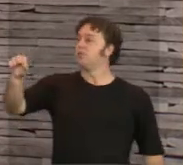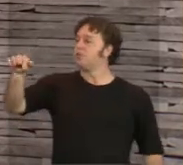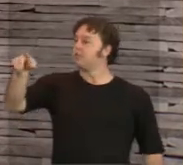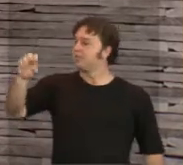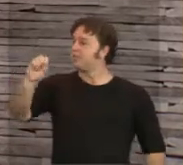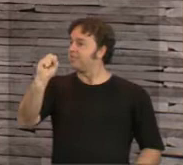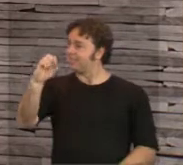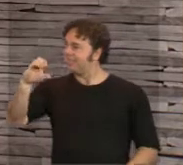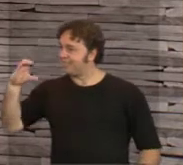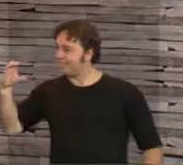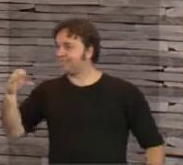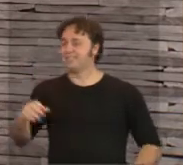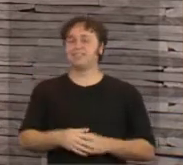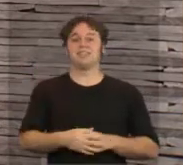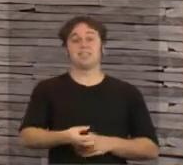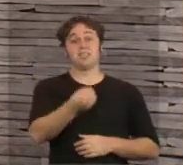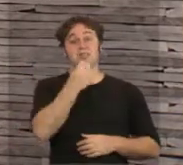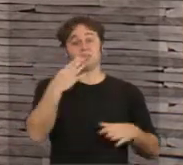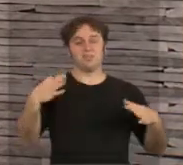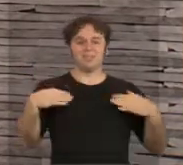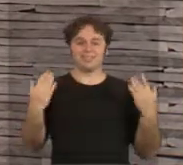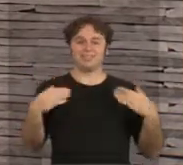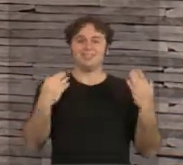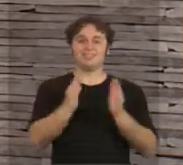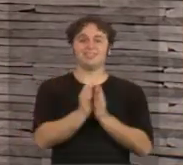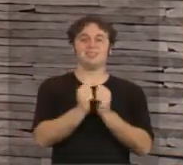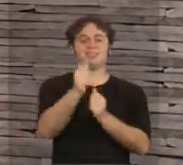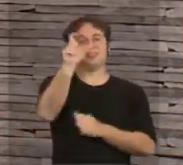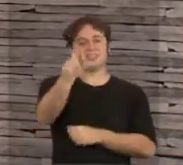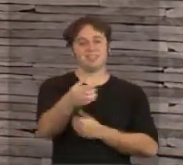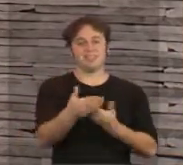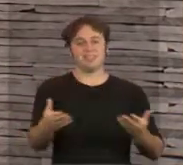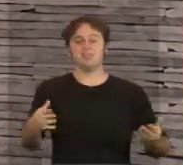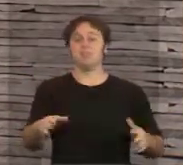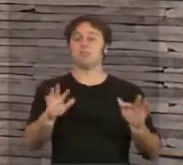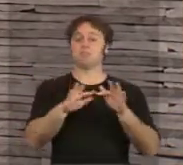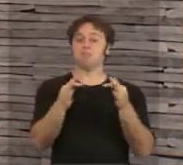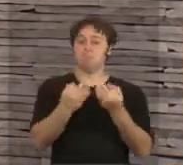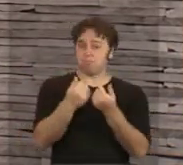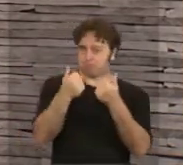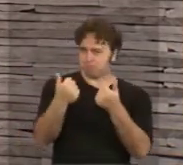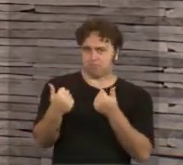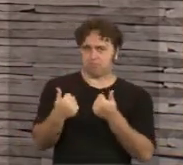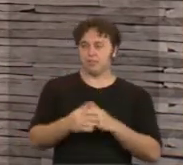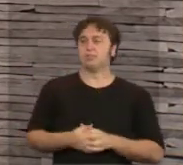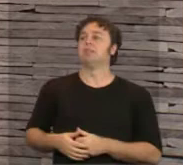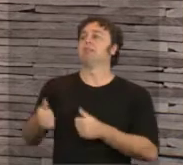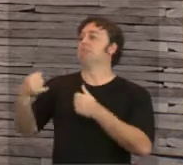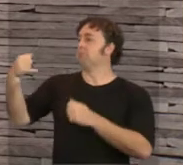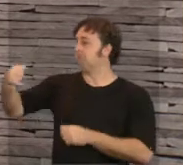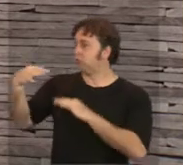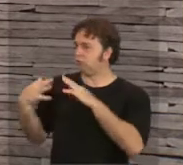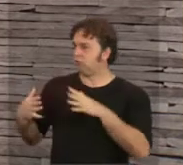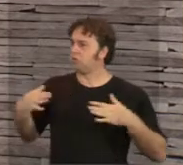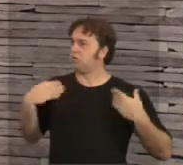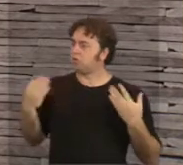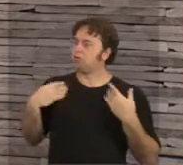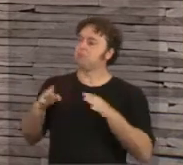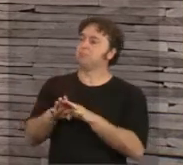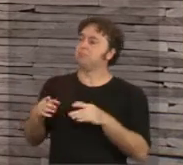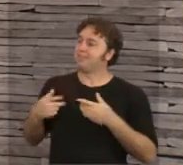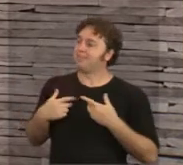Ô, Tânia, que alegria rezar com você ao vivo. Tudo bem com você, sua família? Ah, igualmente. Uma alegria também para mim, Lúcia.